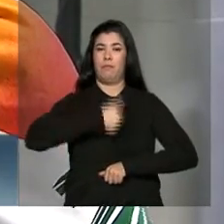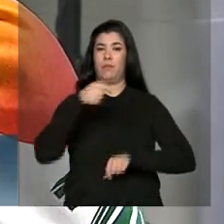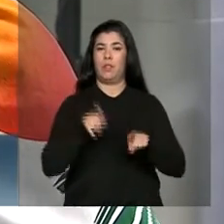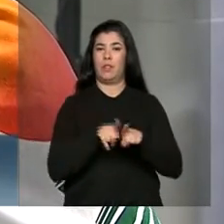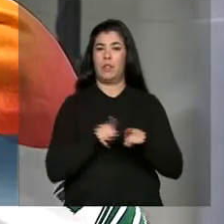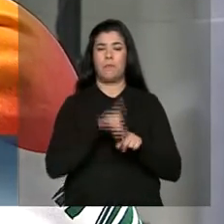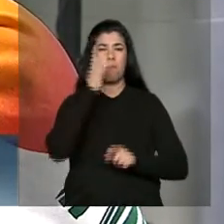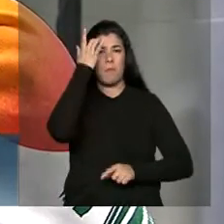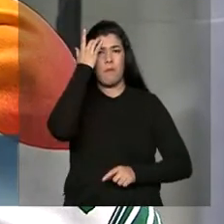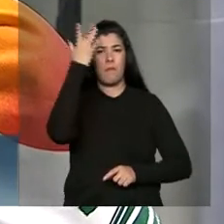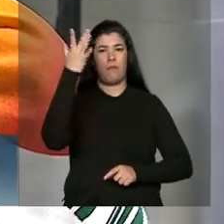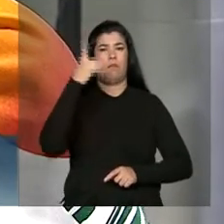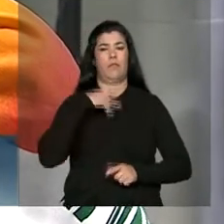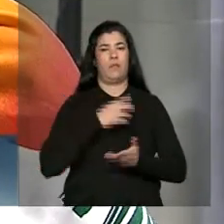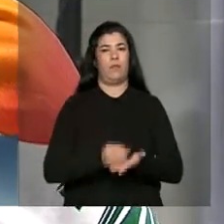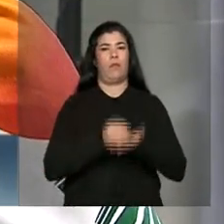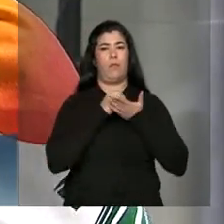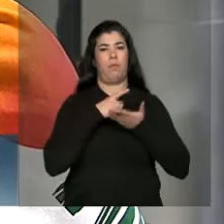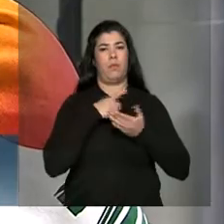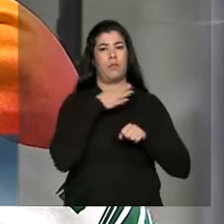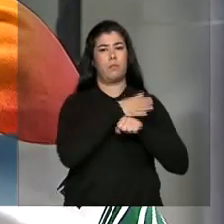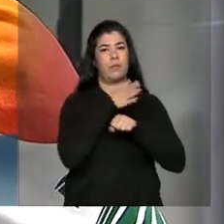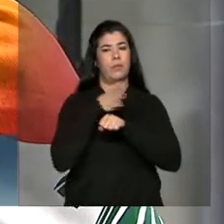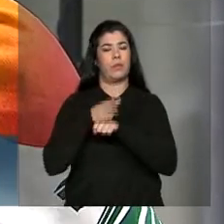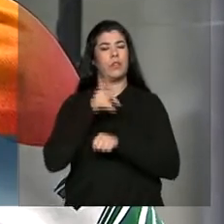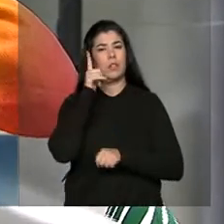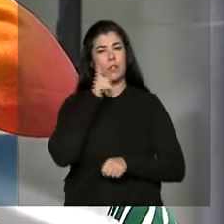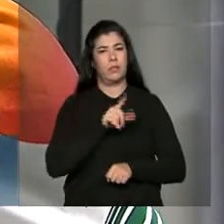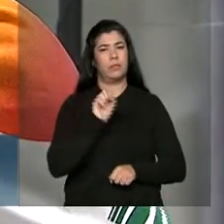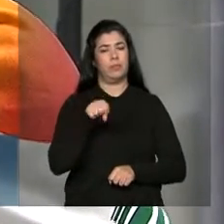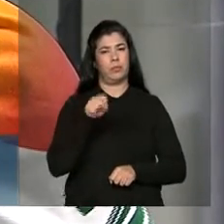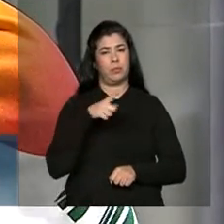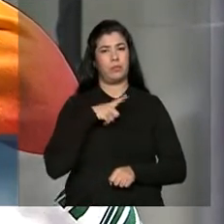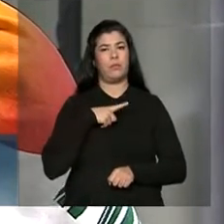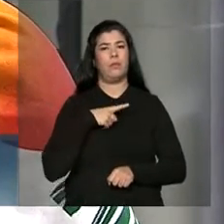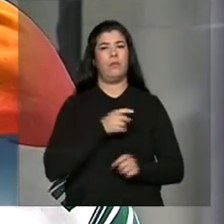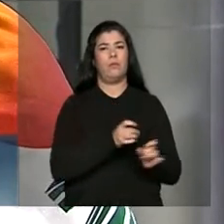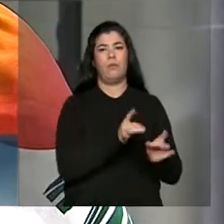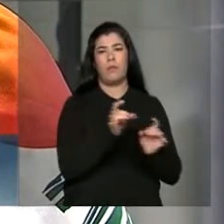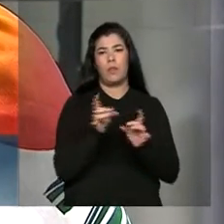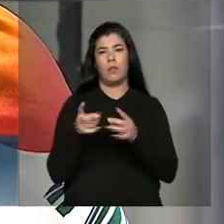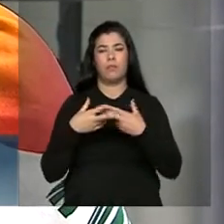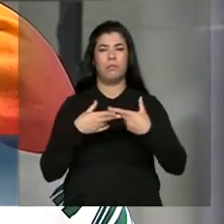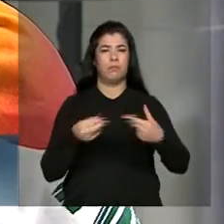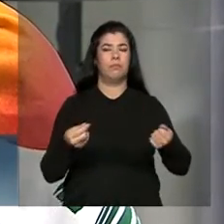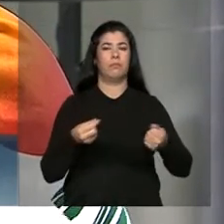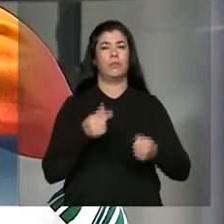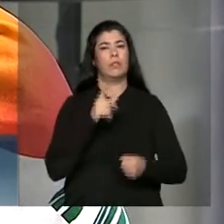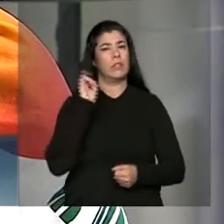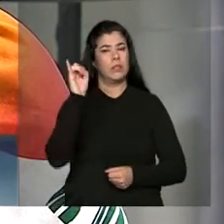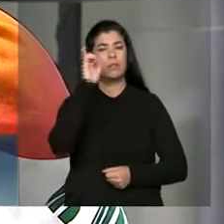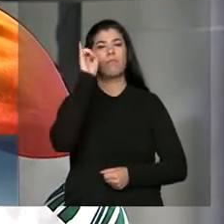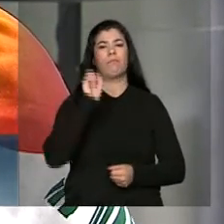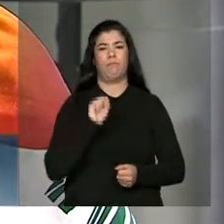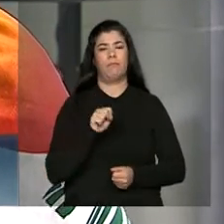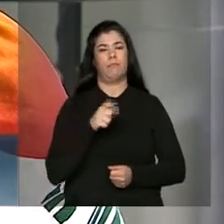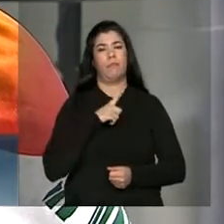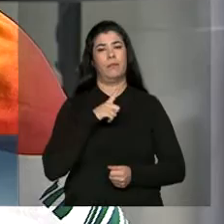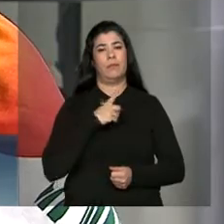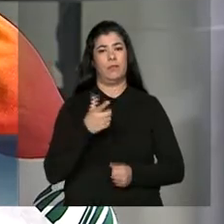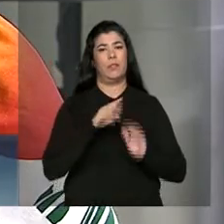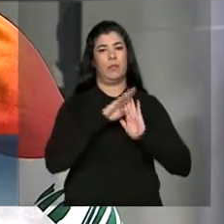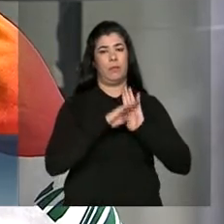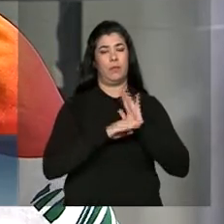com facilidade para acessar o mercado. Né? Então, é de suma importância